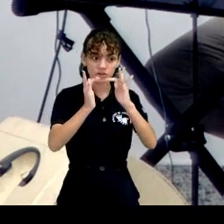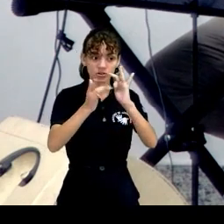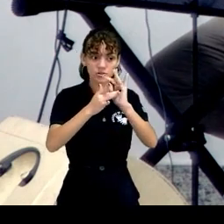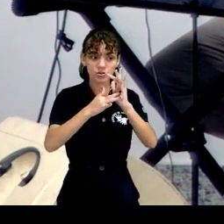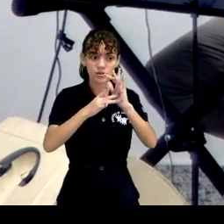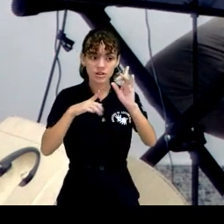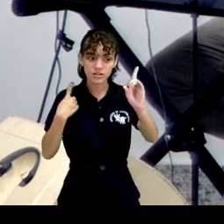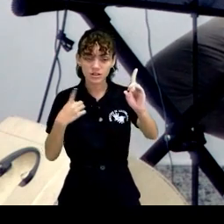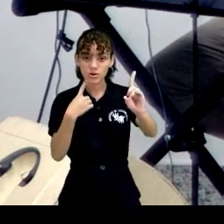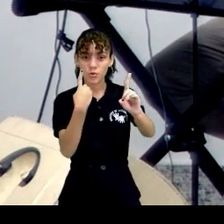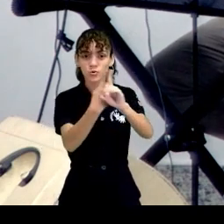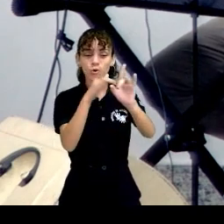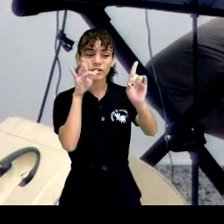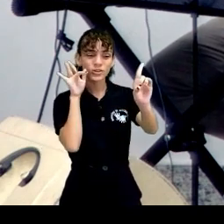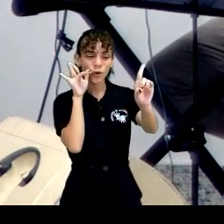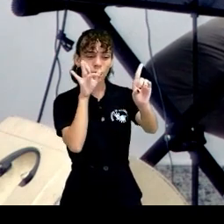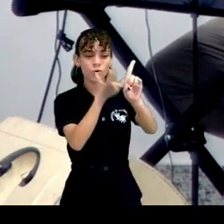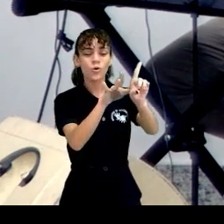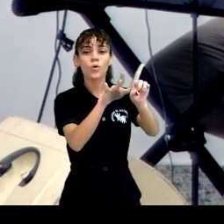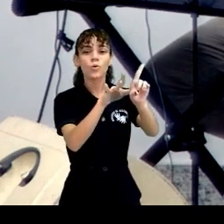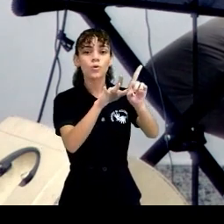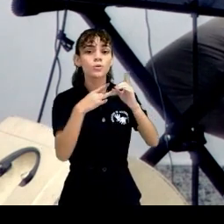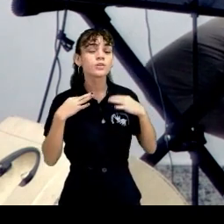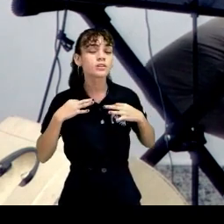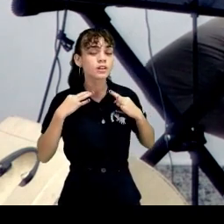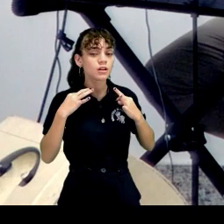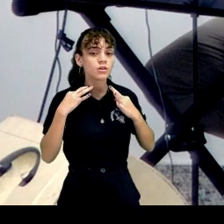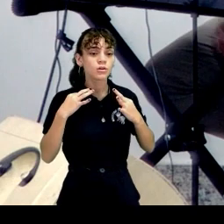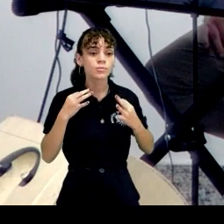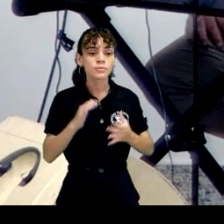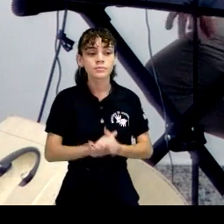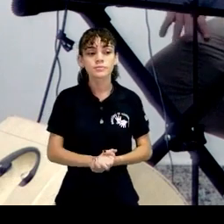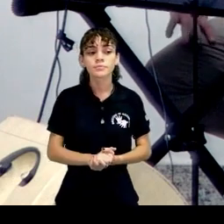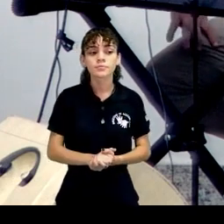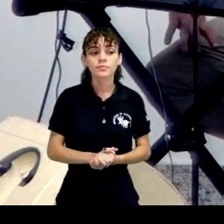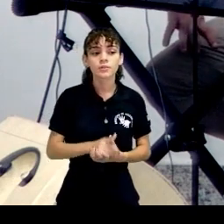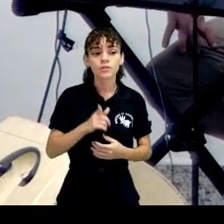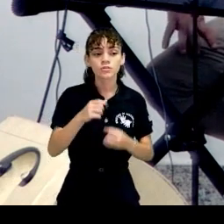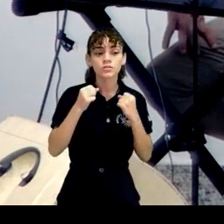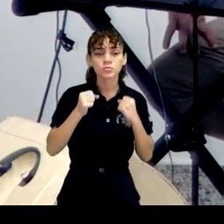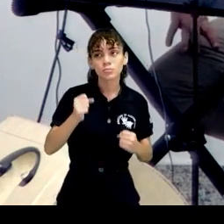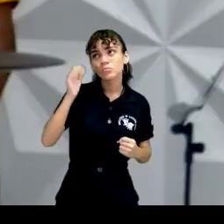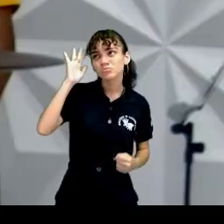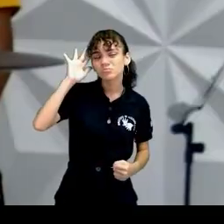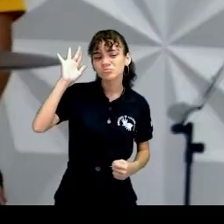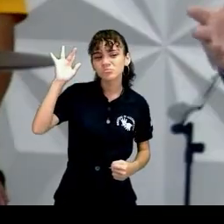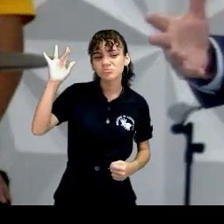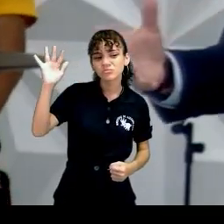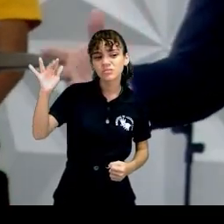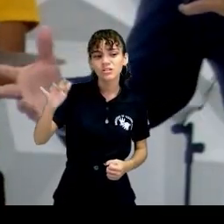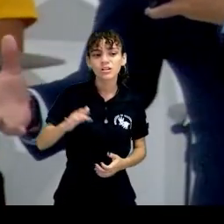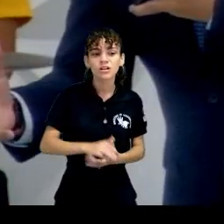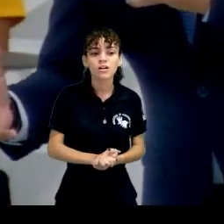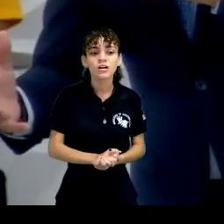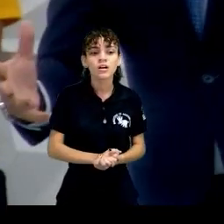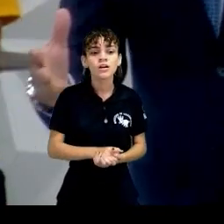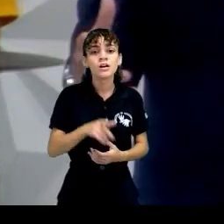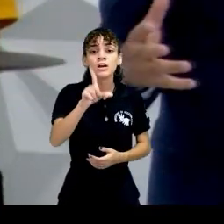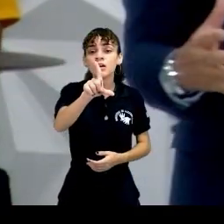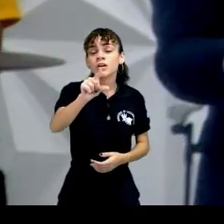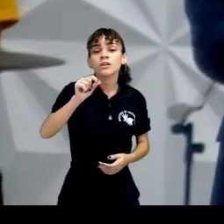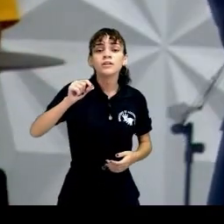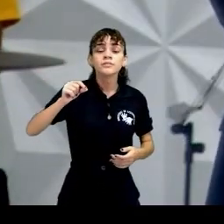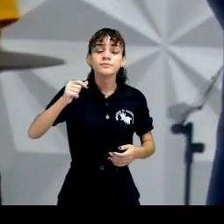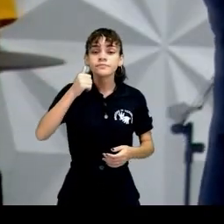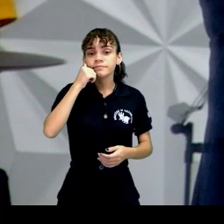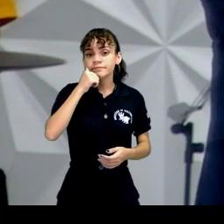consegue imaginar a decisão daquela mulher em sair de casa? E é interessante que o relato de Lucas